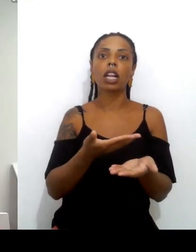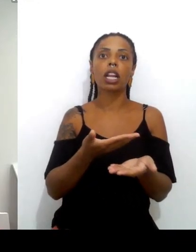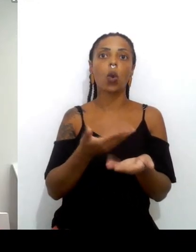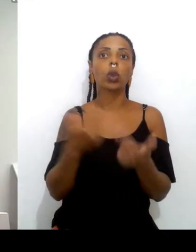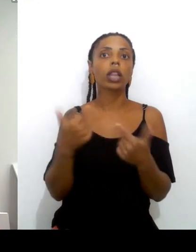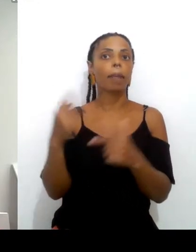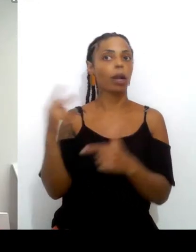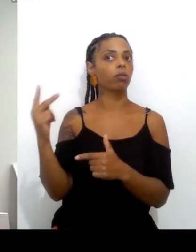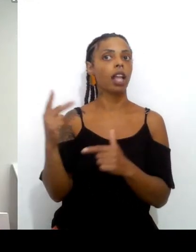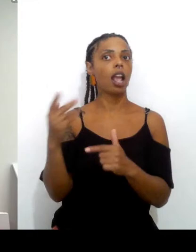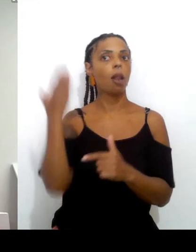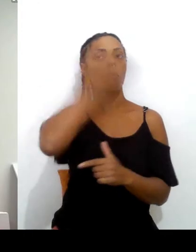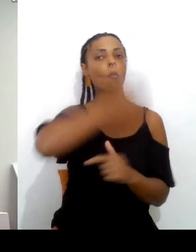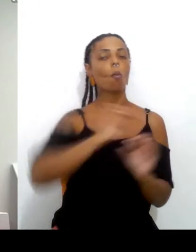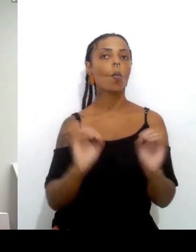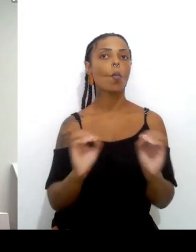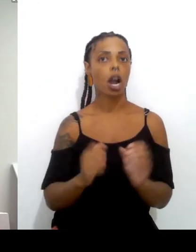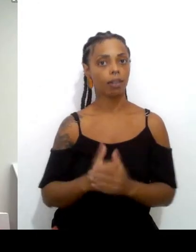obras